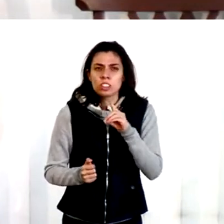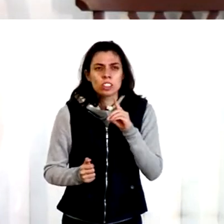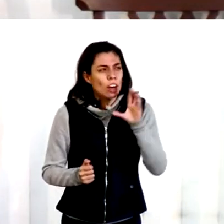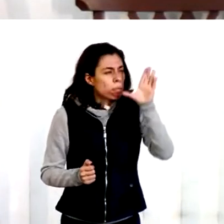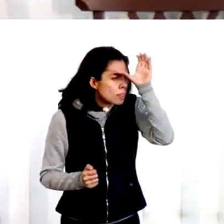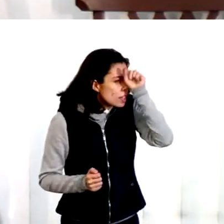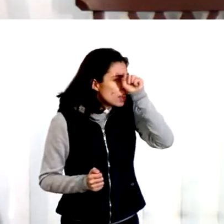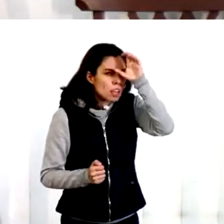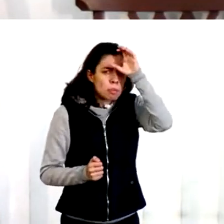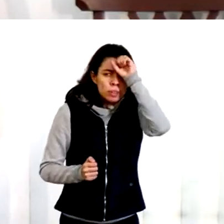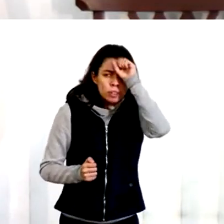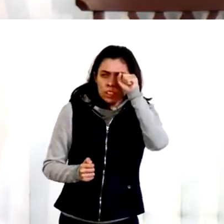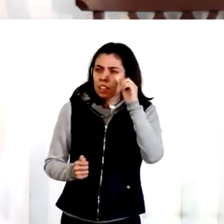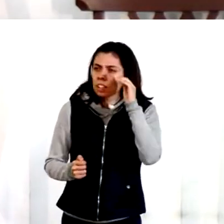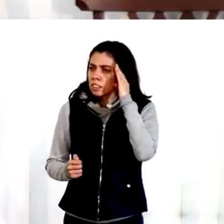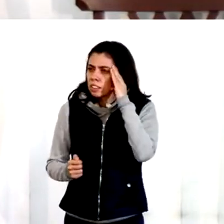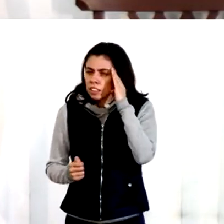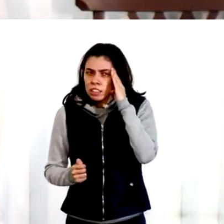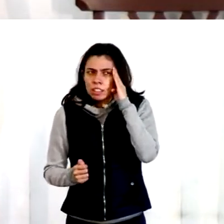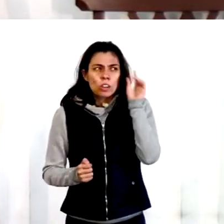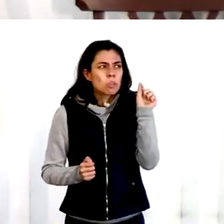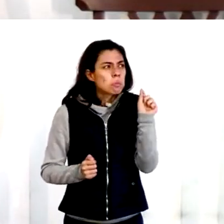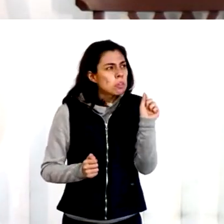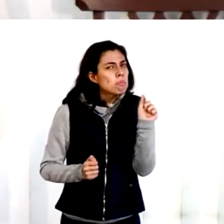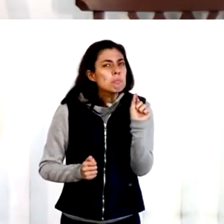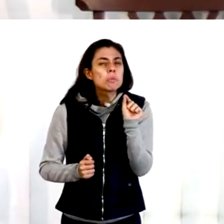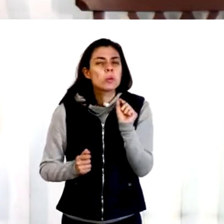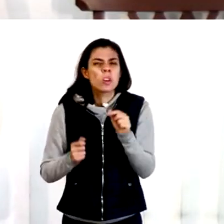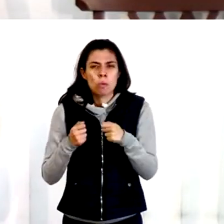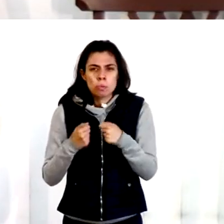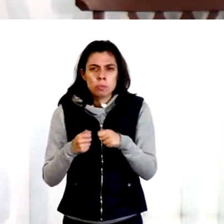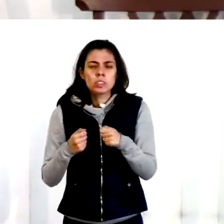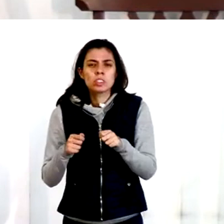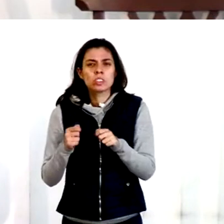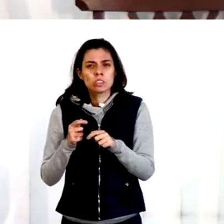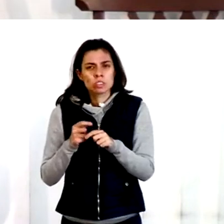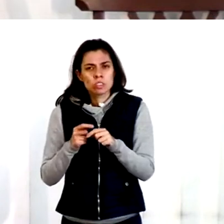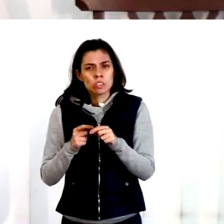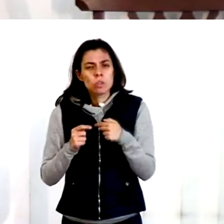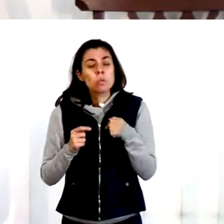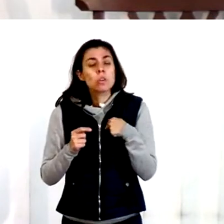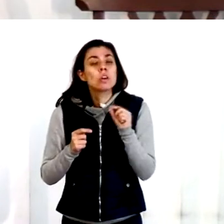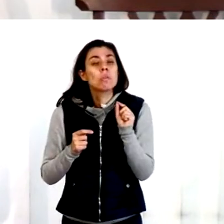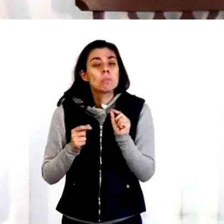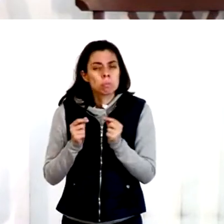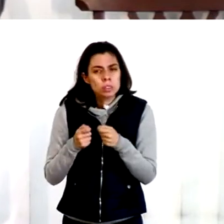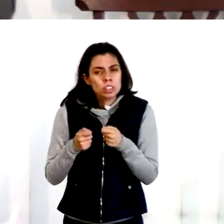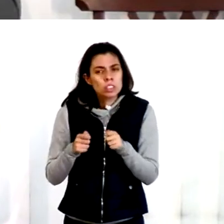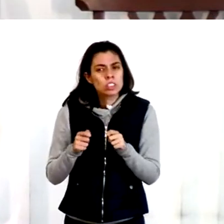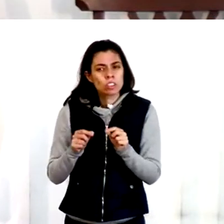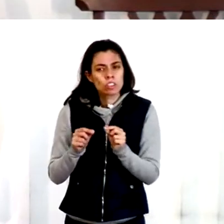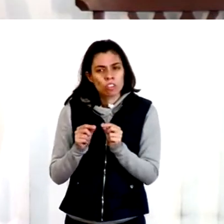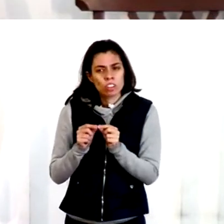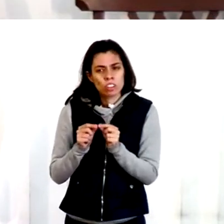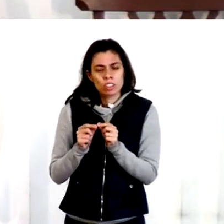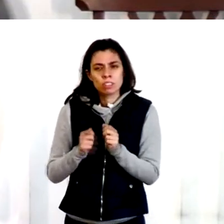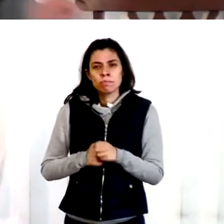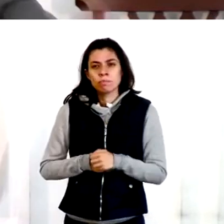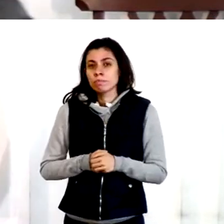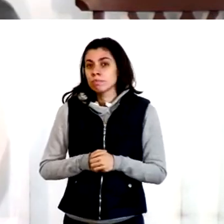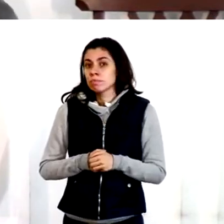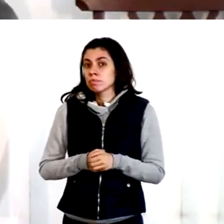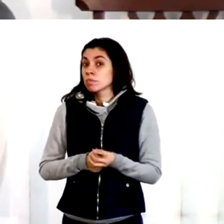compreendeu a missão que tinha assim que o Senhor Jesus ascendeu aos céus. Como nós estamos em relação à